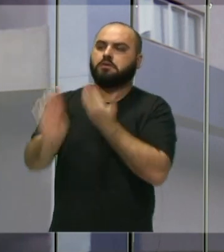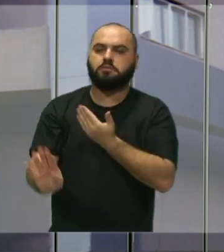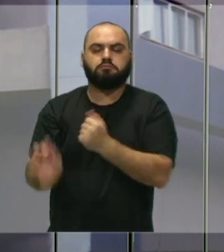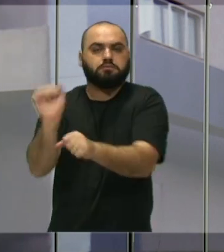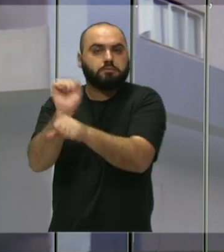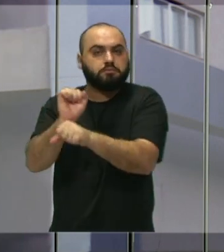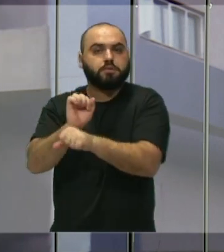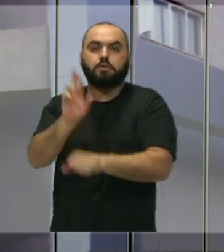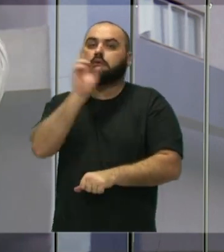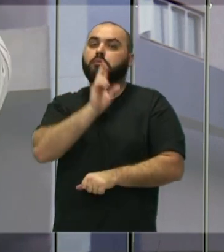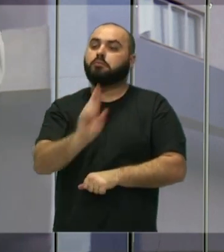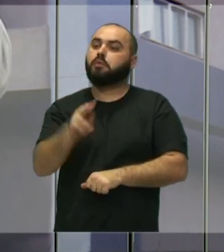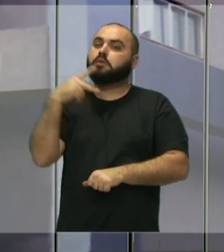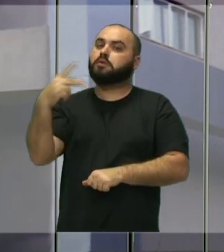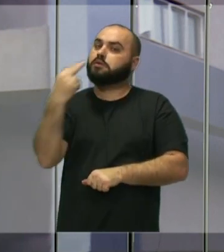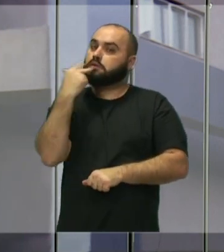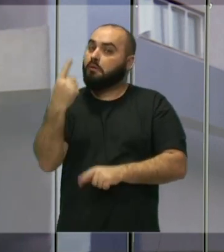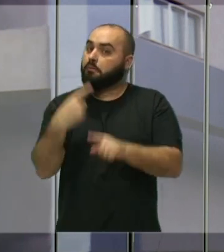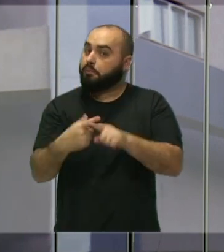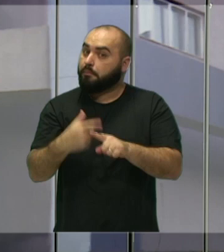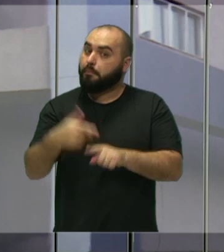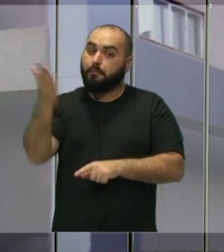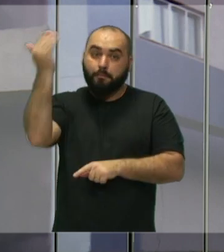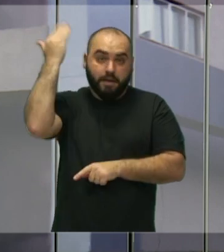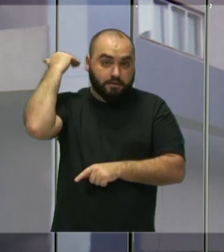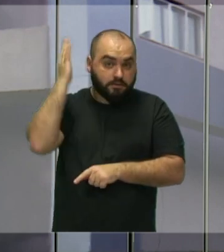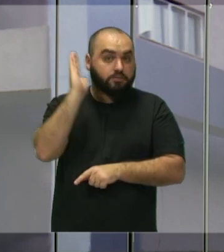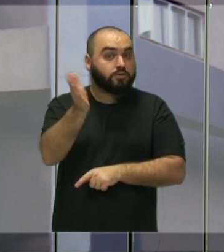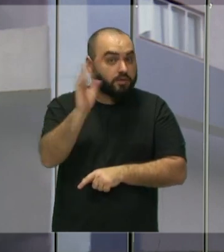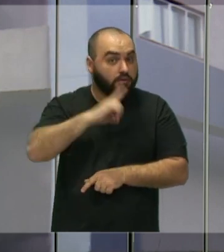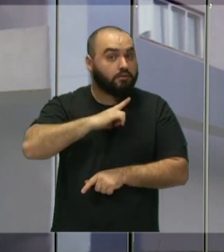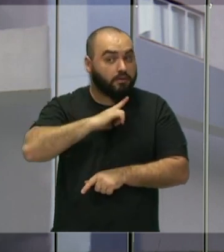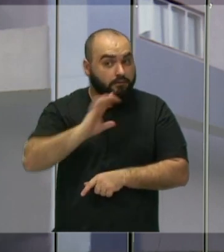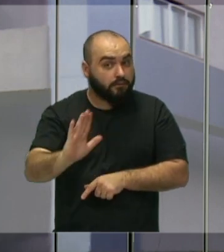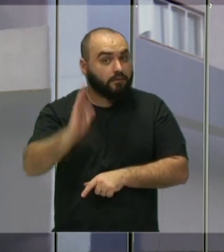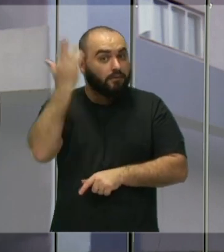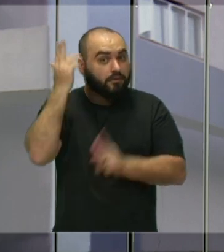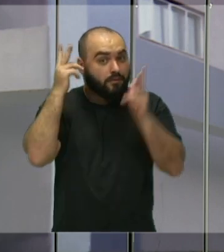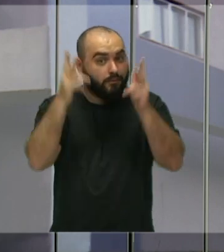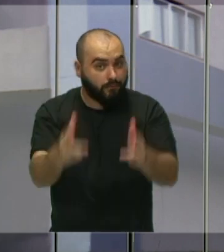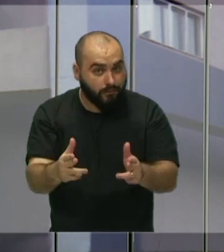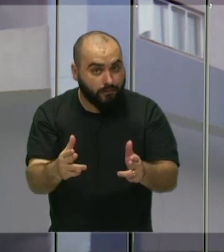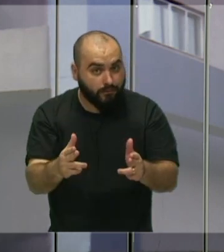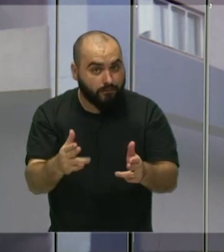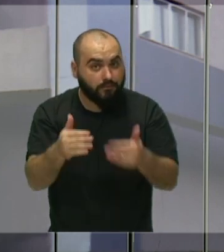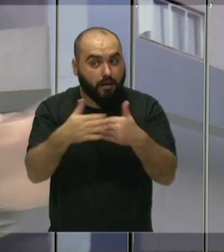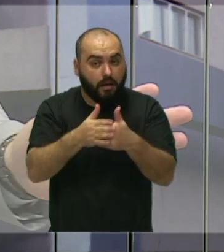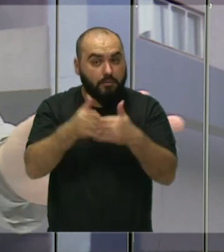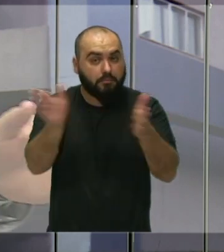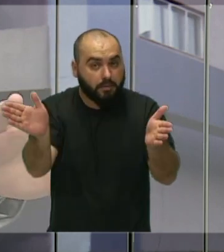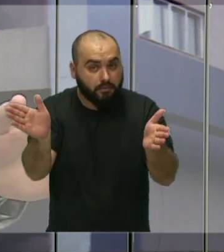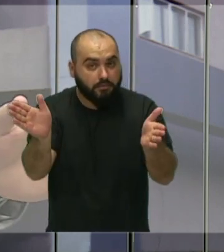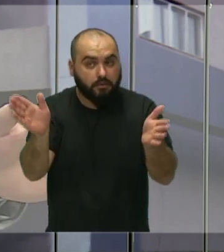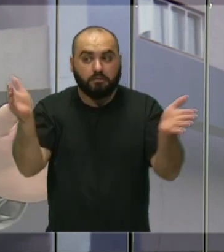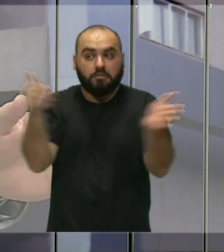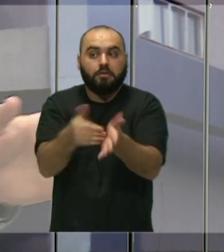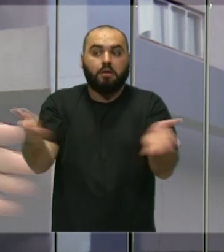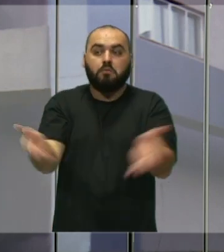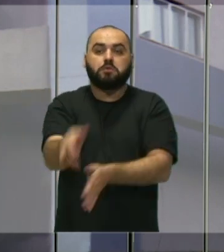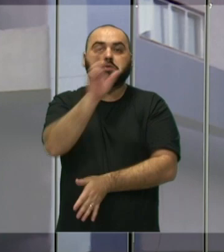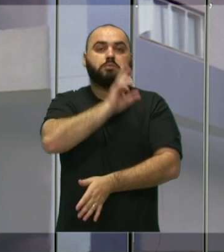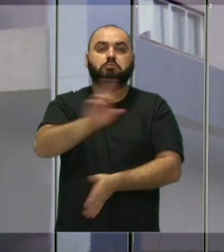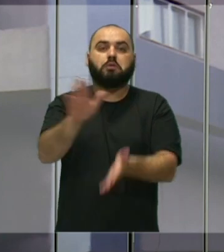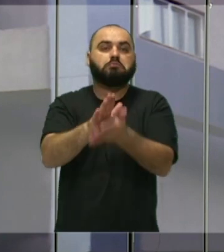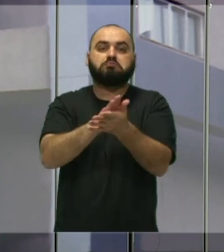o resultado desse procedimento, porque lá atrás já tivemos outras situações que foi aberto o procedimento e ninguém sabe até hoje o que